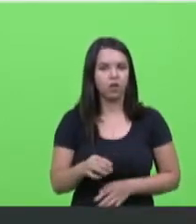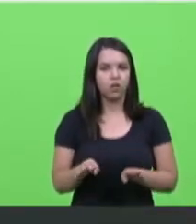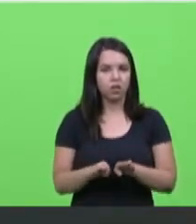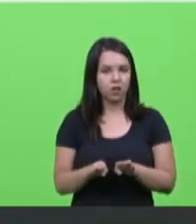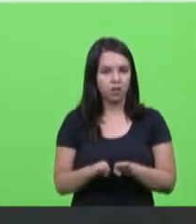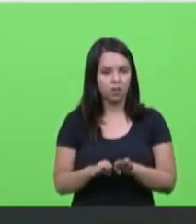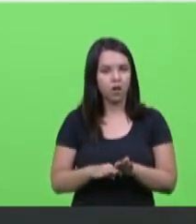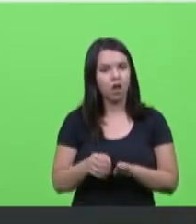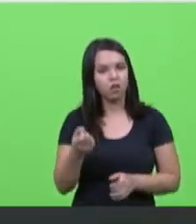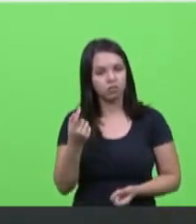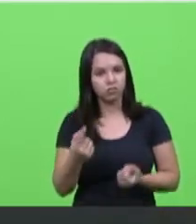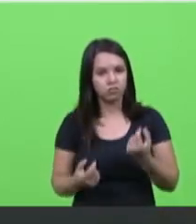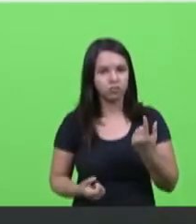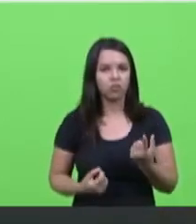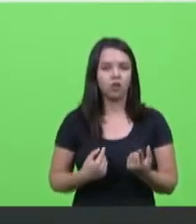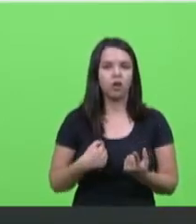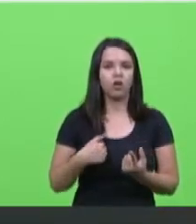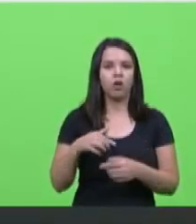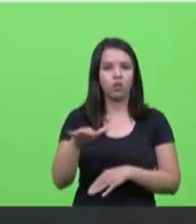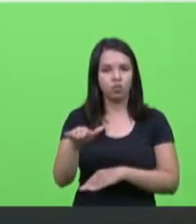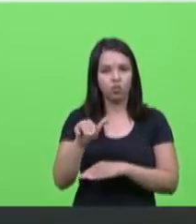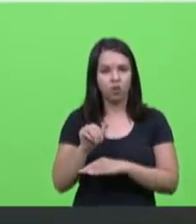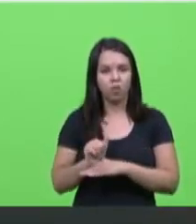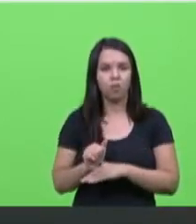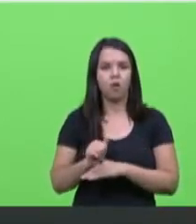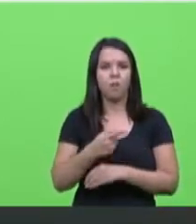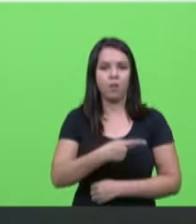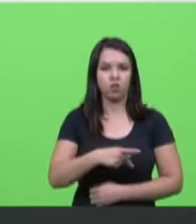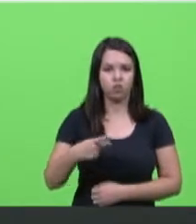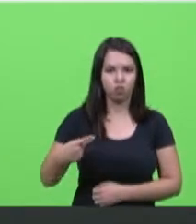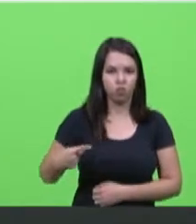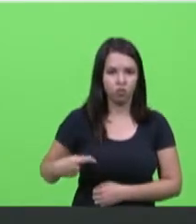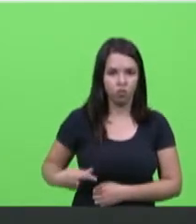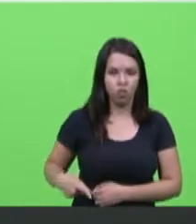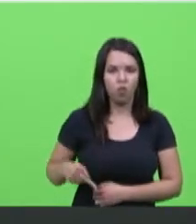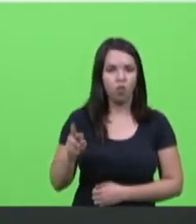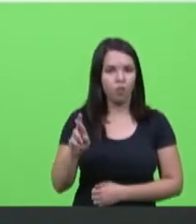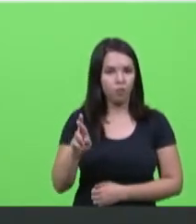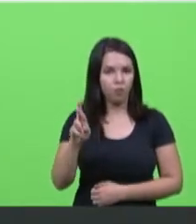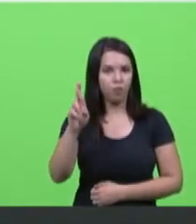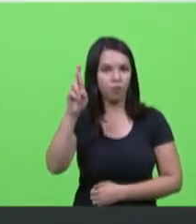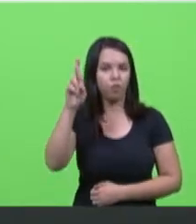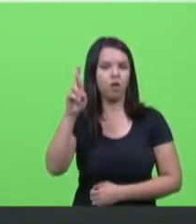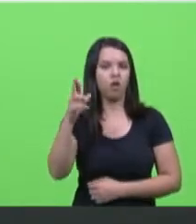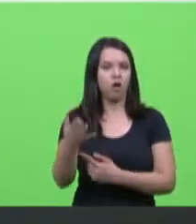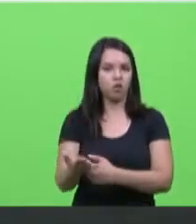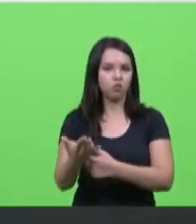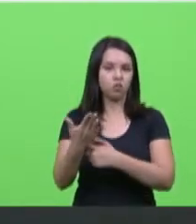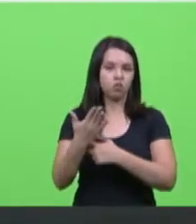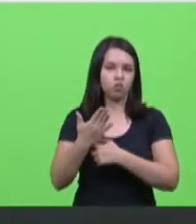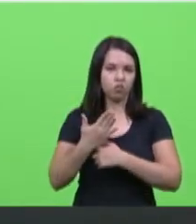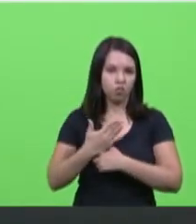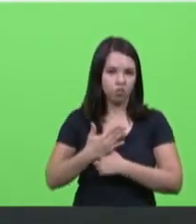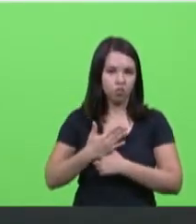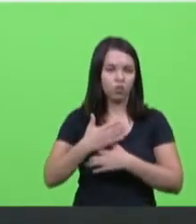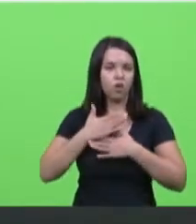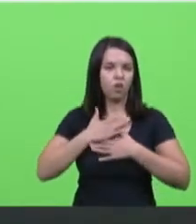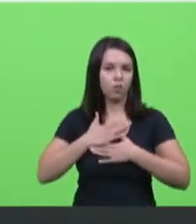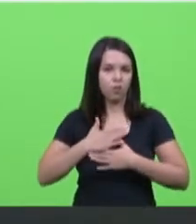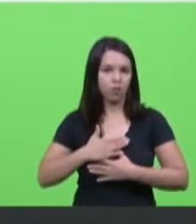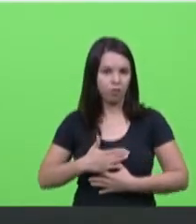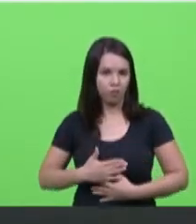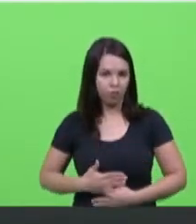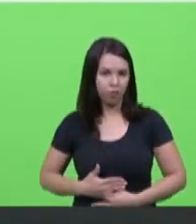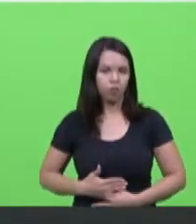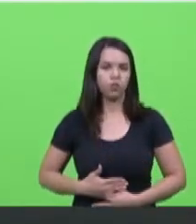buscar num pastor, num líder espiritual, algum conforto para que a gente possa suportar todas essas dificuldades. E eu